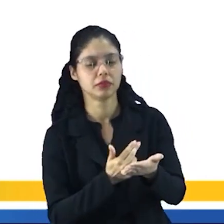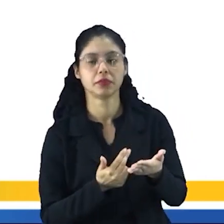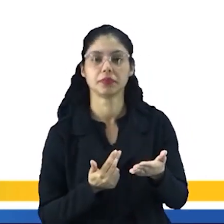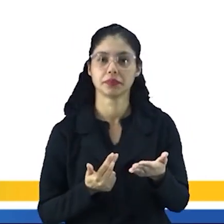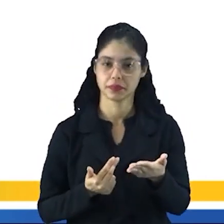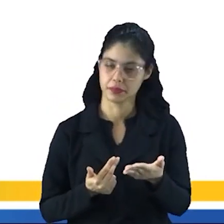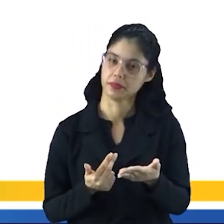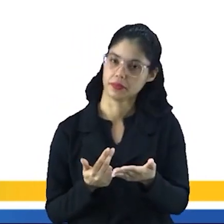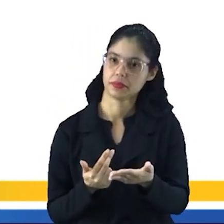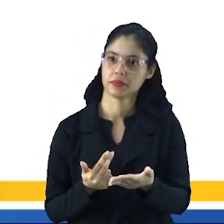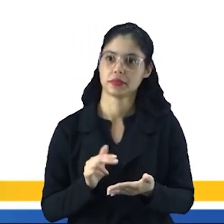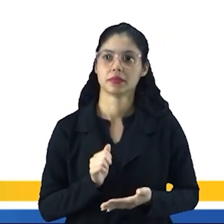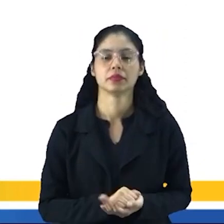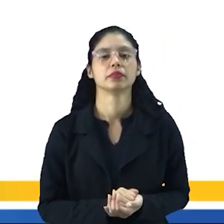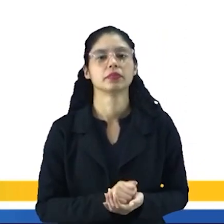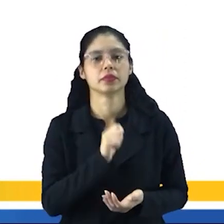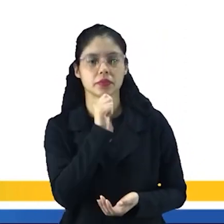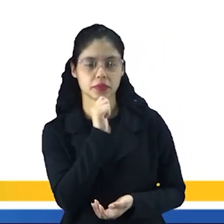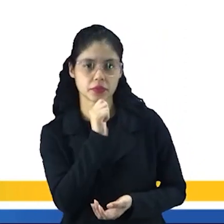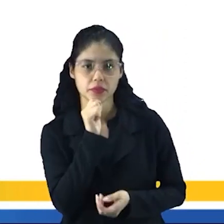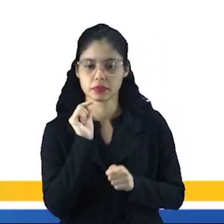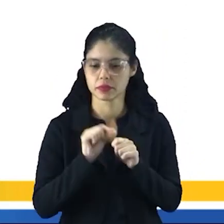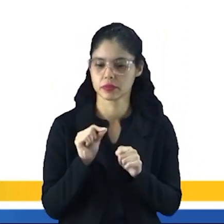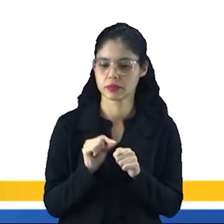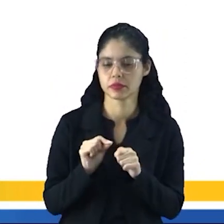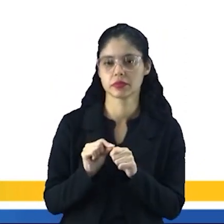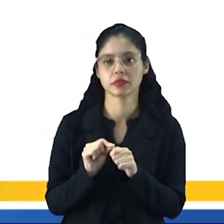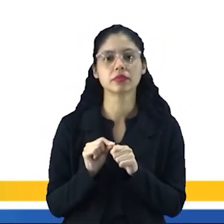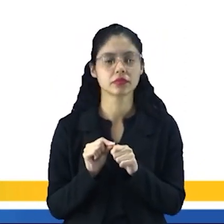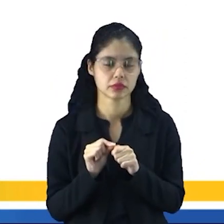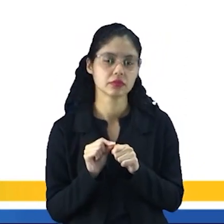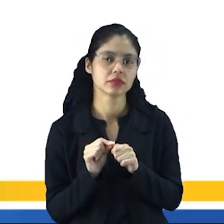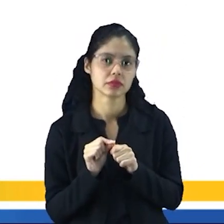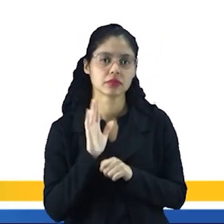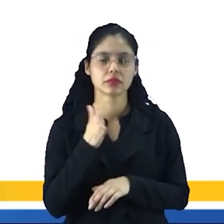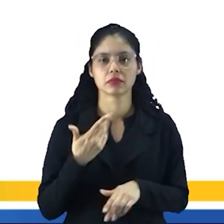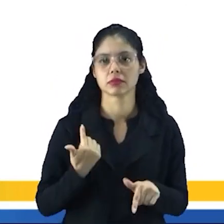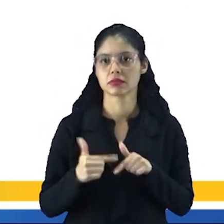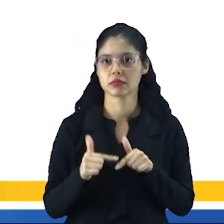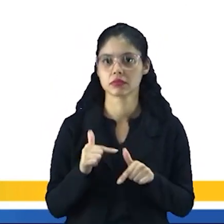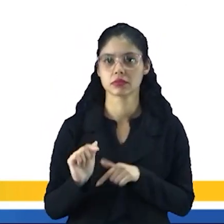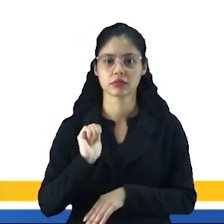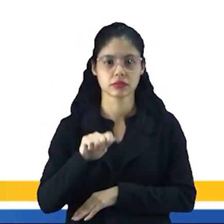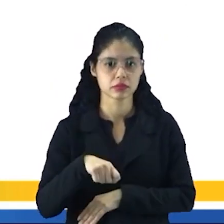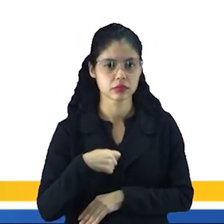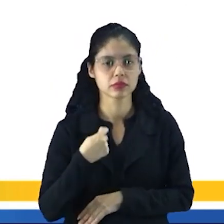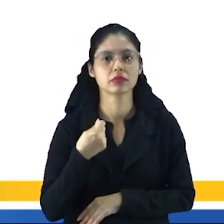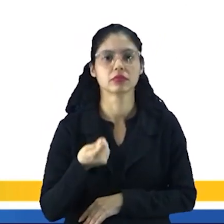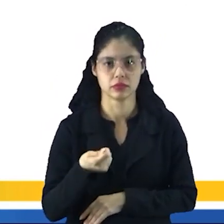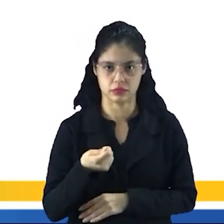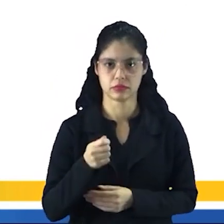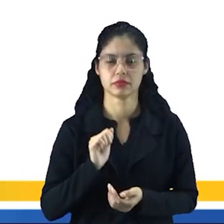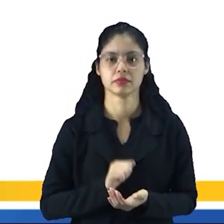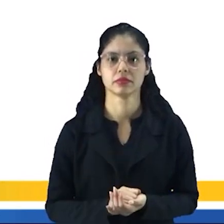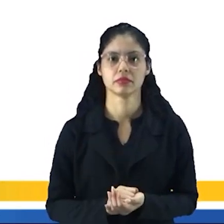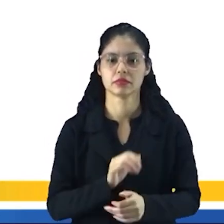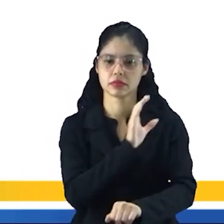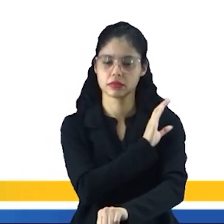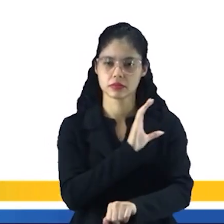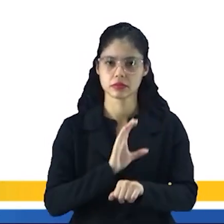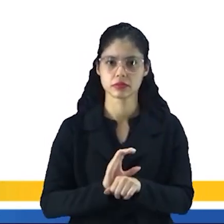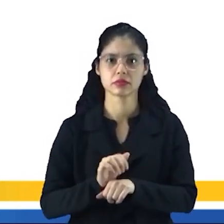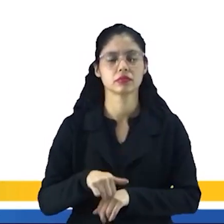Jarper Jones. Jarper Jones, gente, ele fazia obras que trabalhava símbolos da